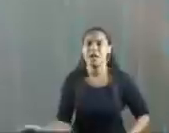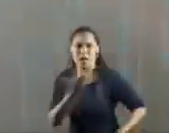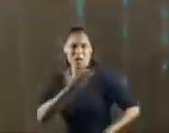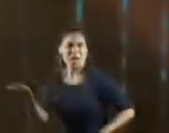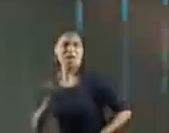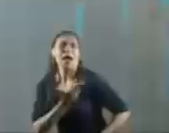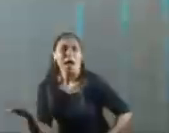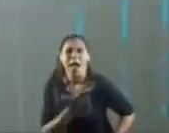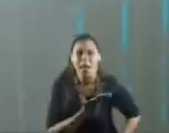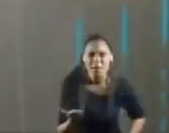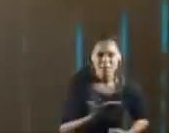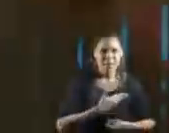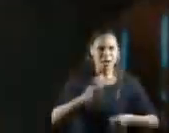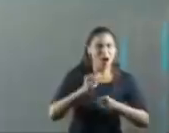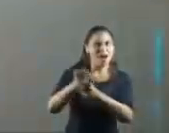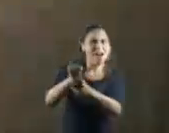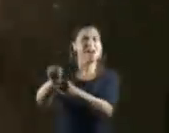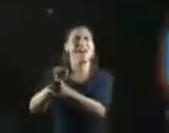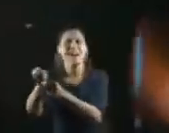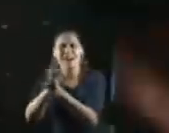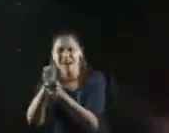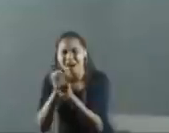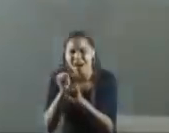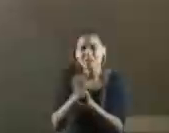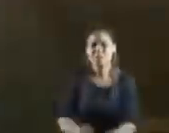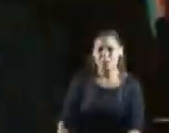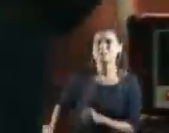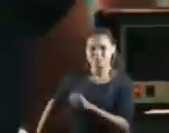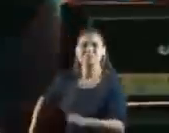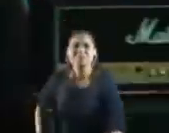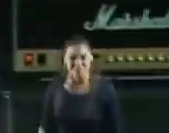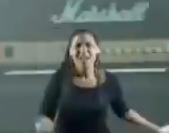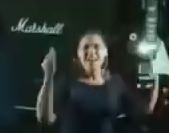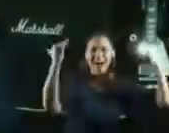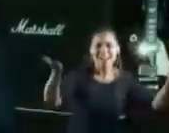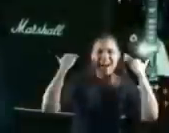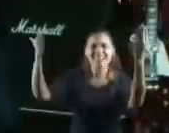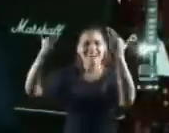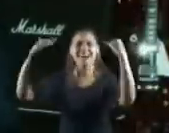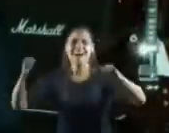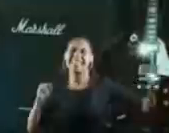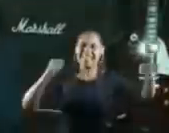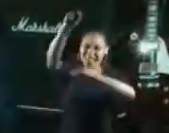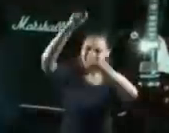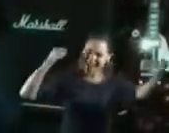Emiliano Zapata. Da da da da da.